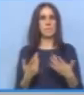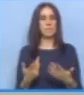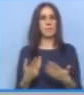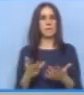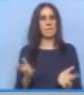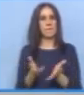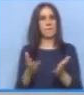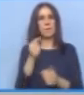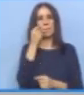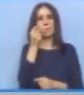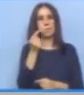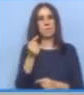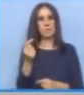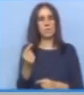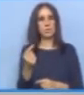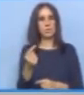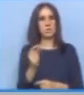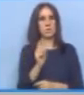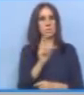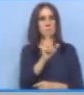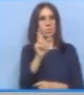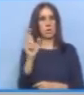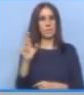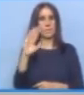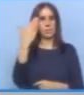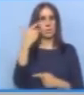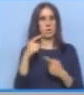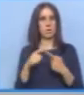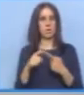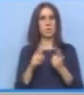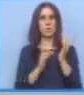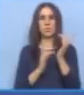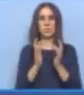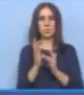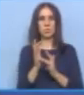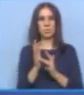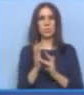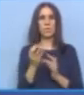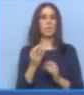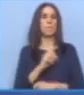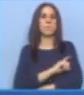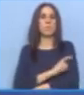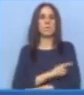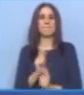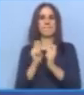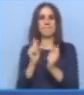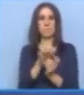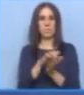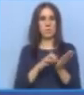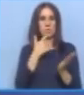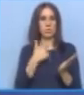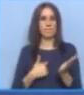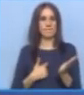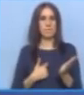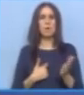sua viagem de missionários. Em primeiro lugar, Jesus deu-lhes poder, diz o texto.